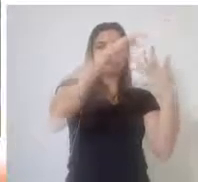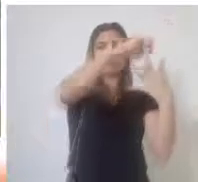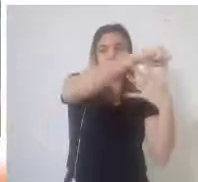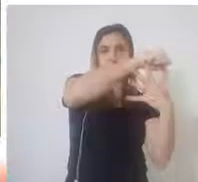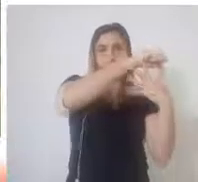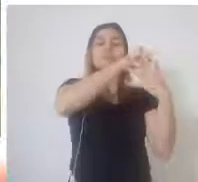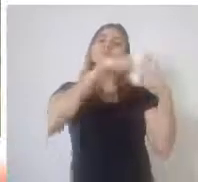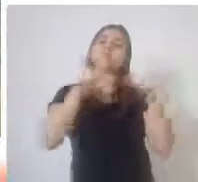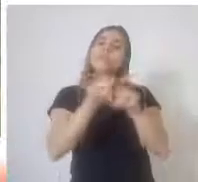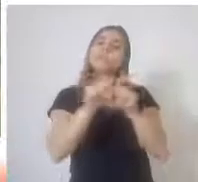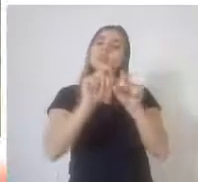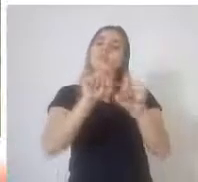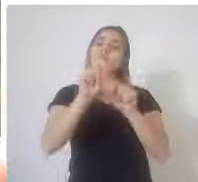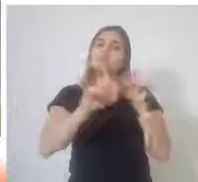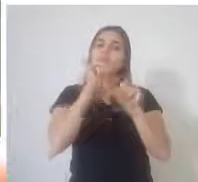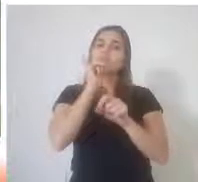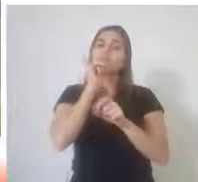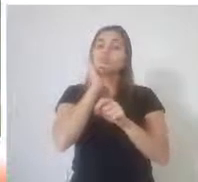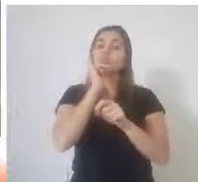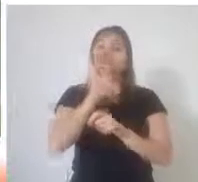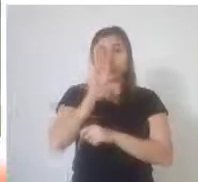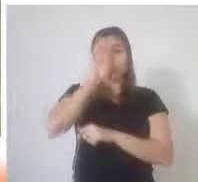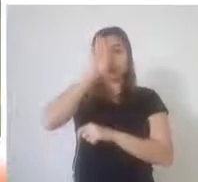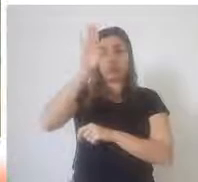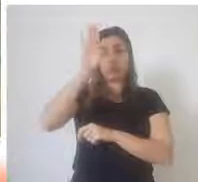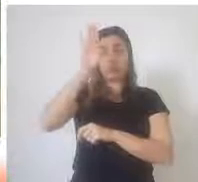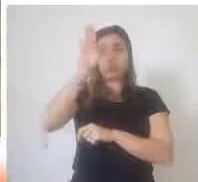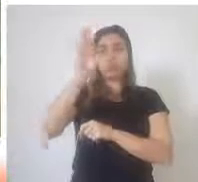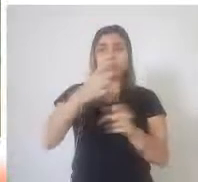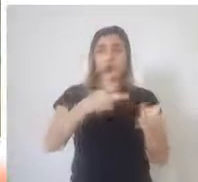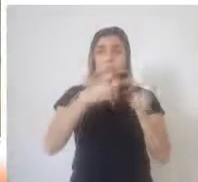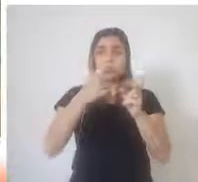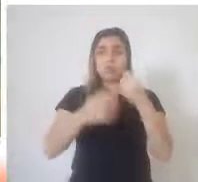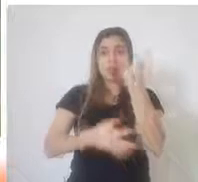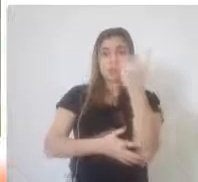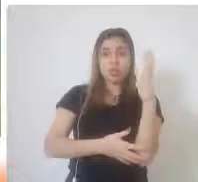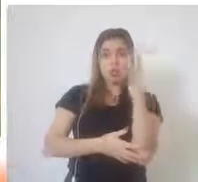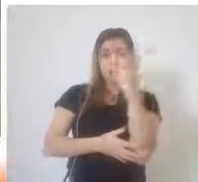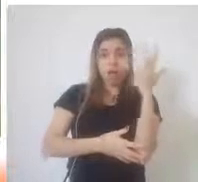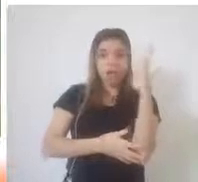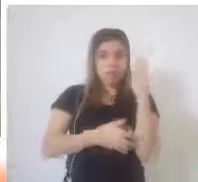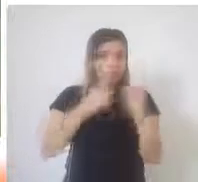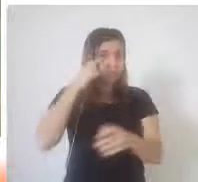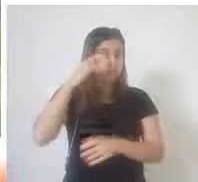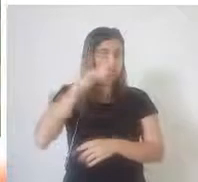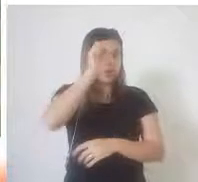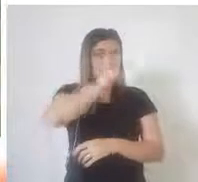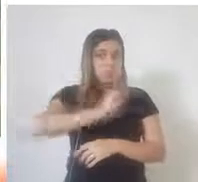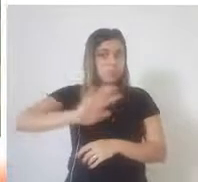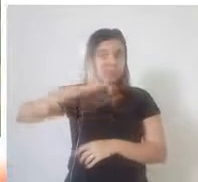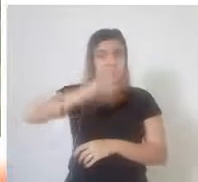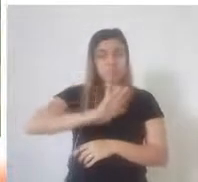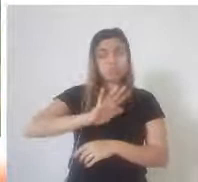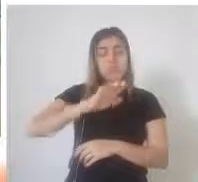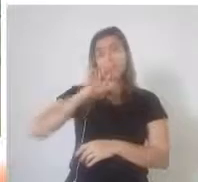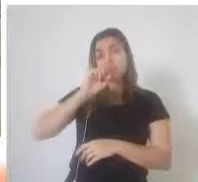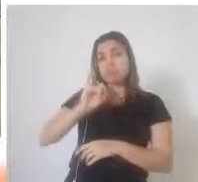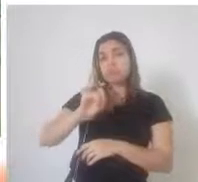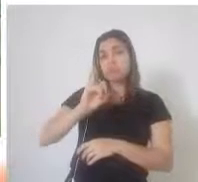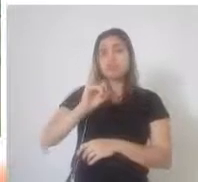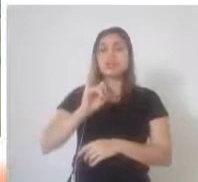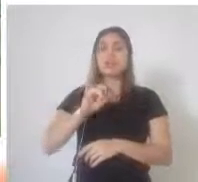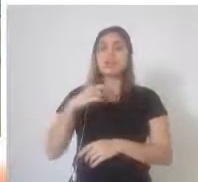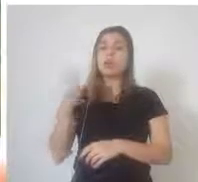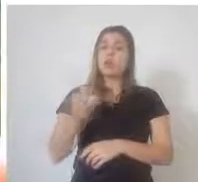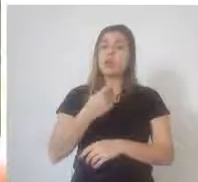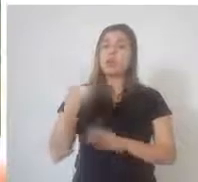essa é a produtividade primária líquida, né, de um vegetal superior, né, como aqui a gente observa essas árvores de grande porte, né.